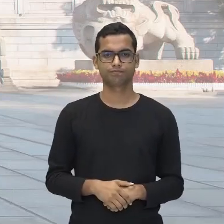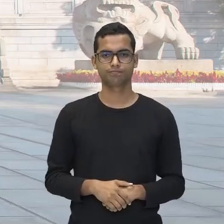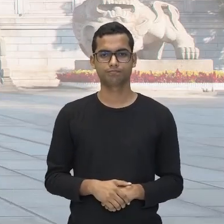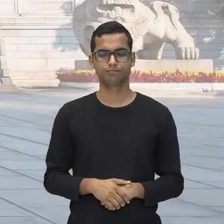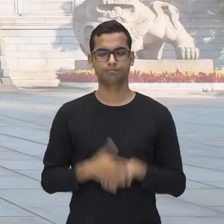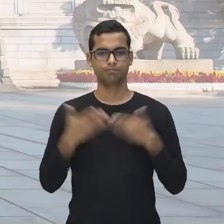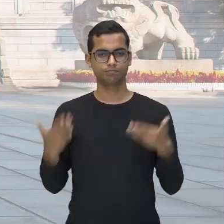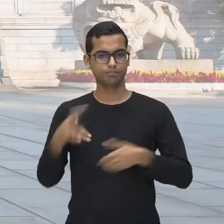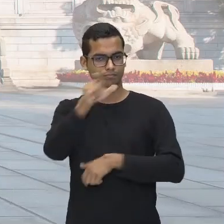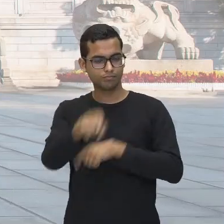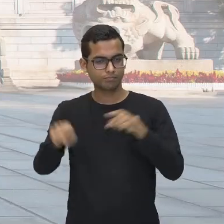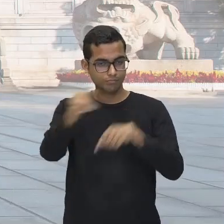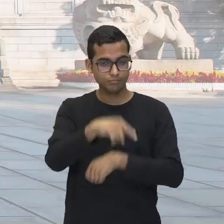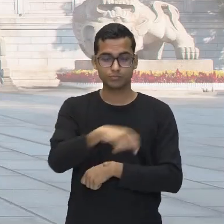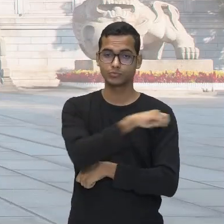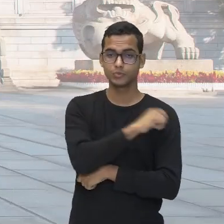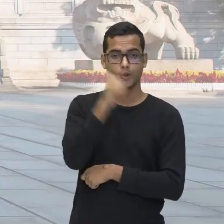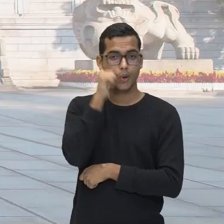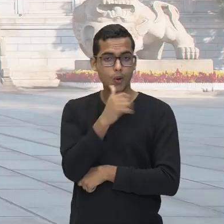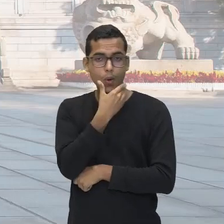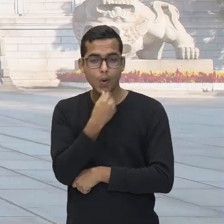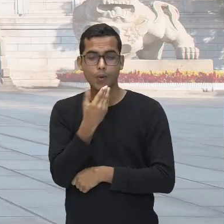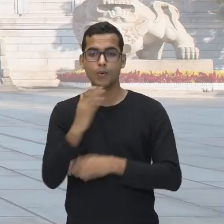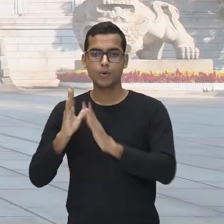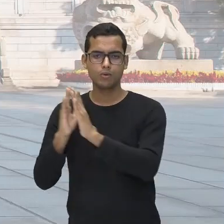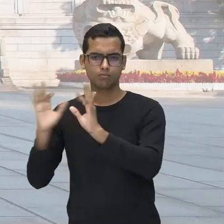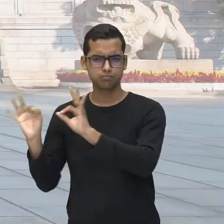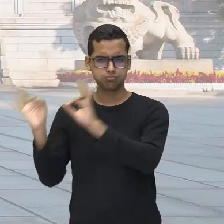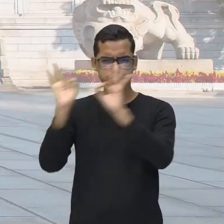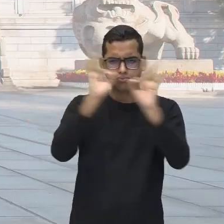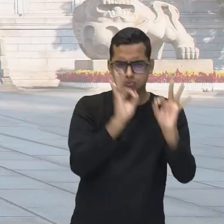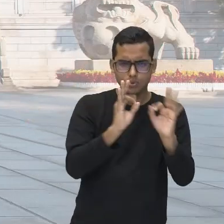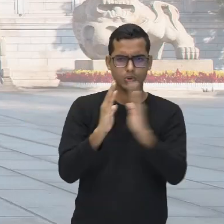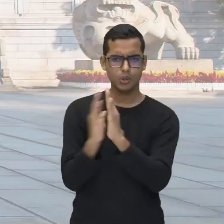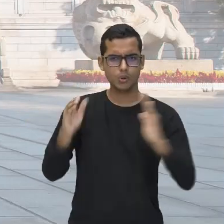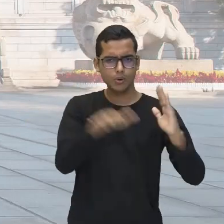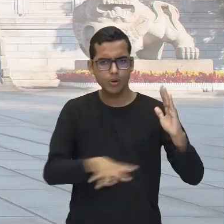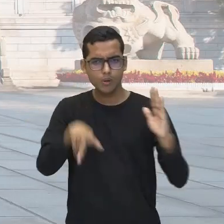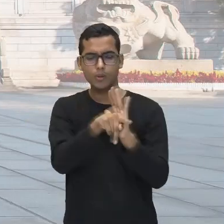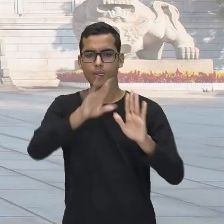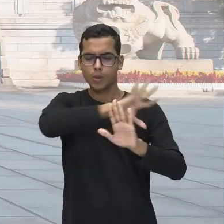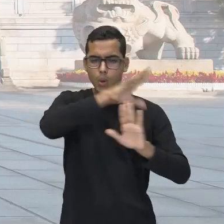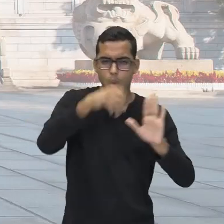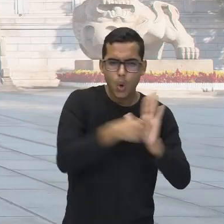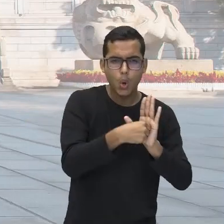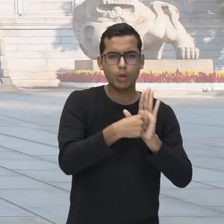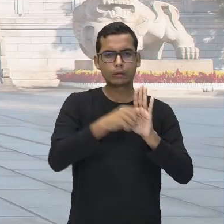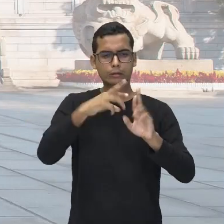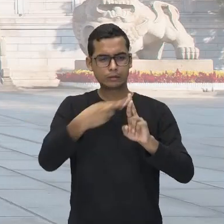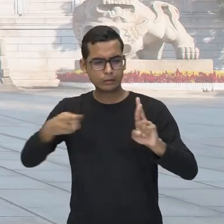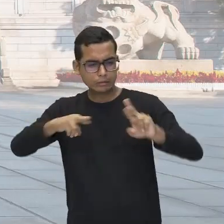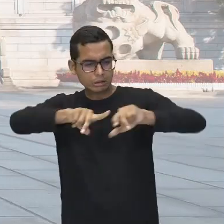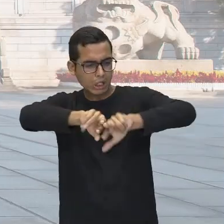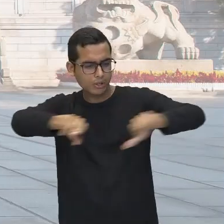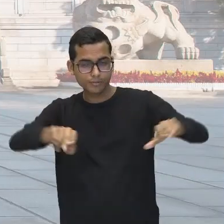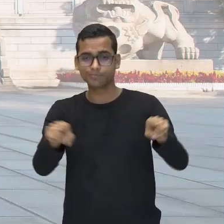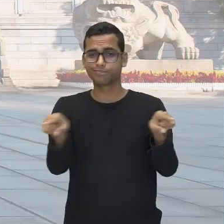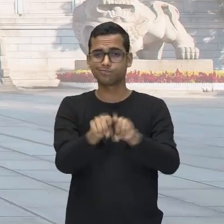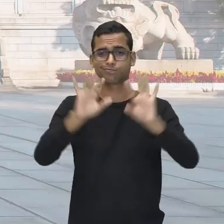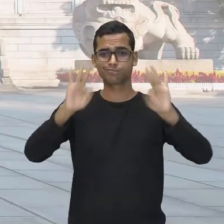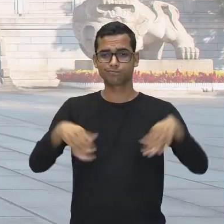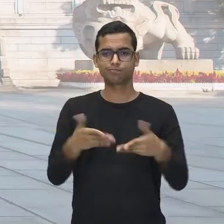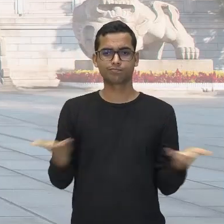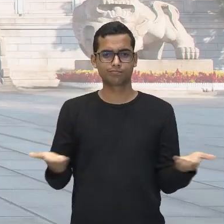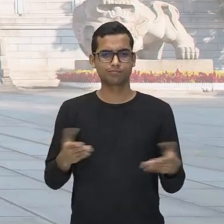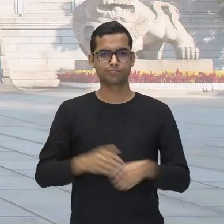alunos, queridas alunas, demos esse olhar sobre os símbolos de diferentes religiões. Ficamos por